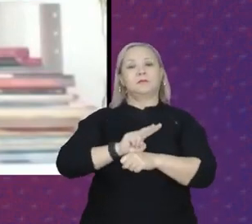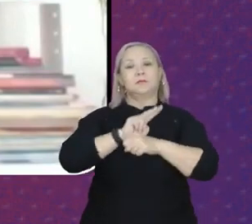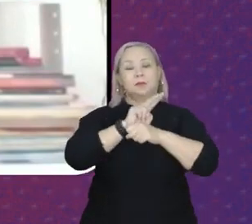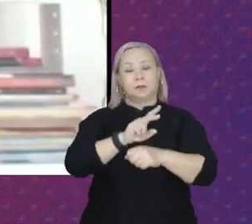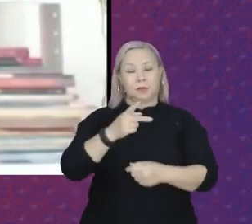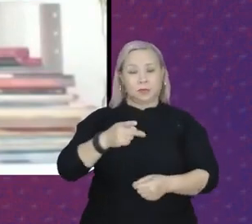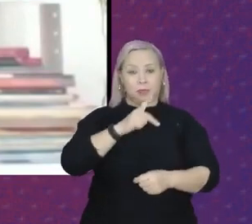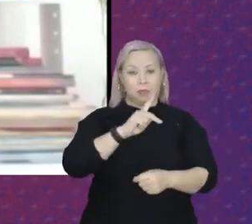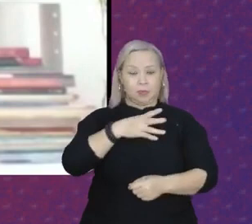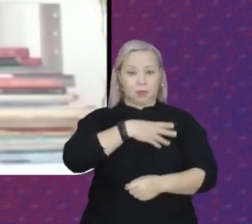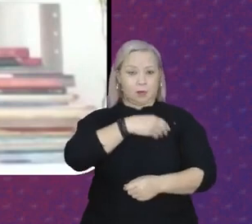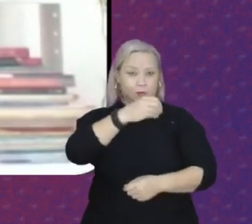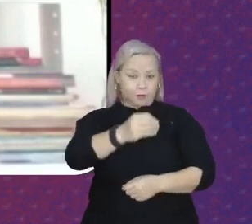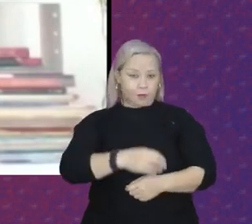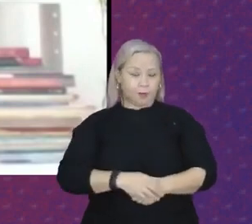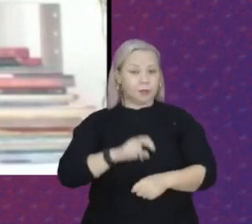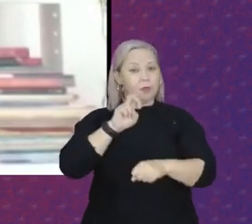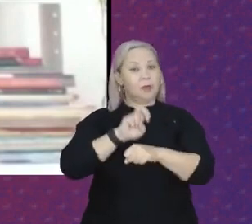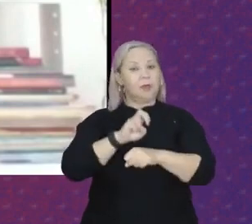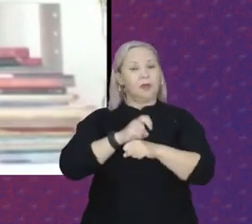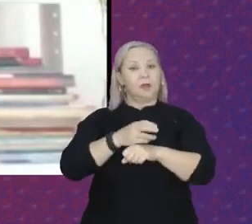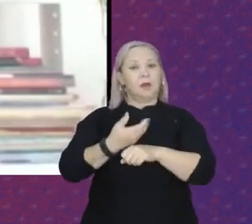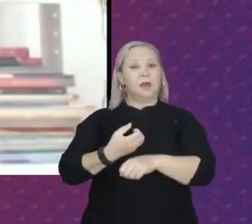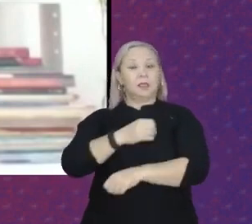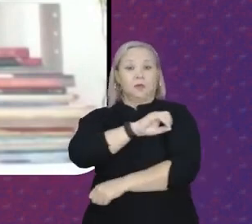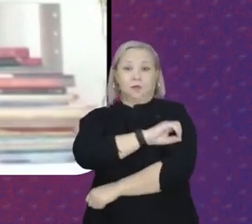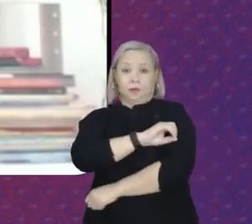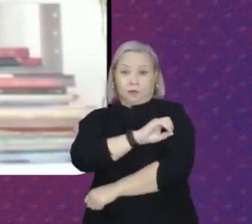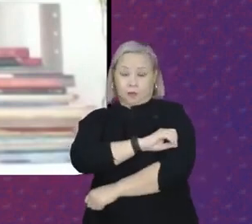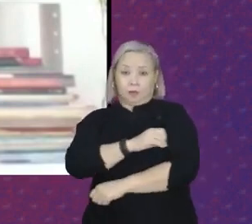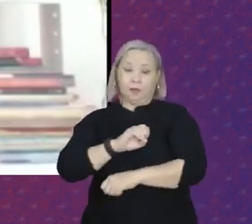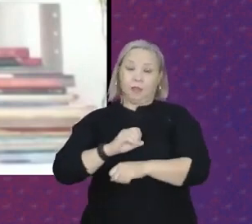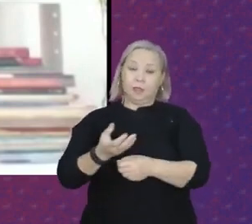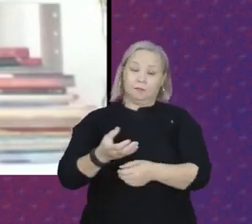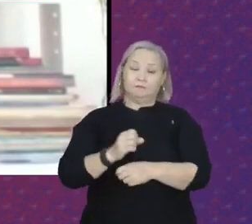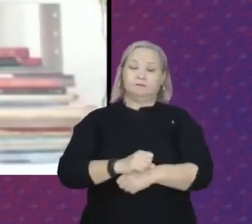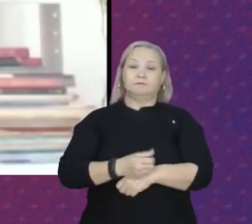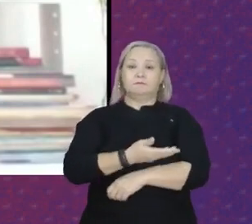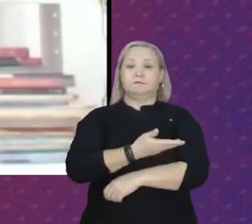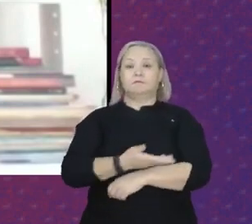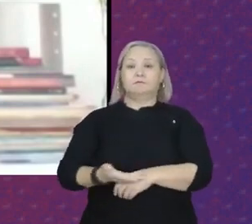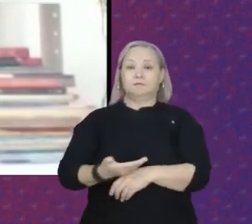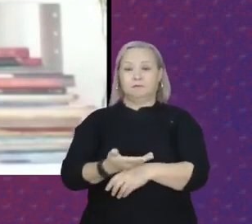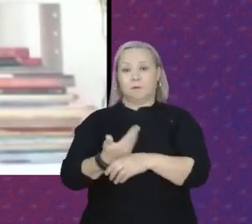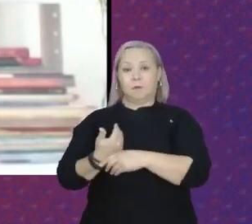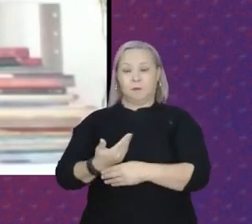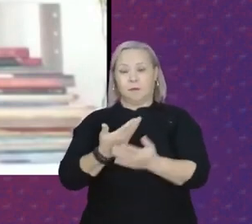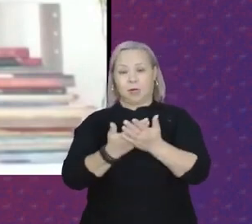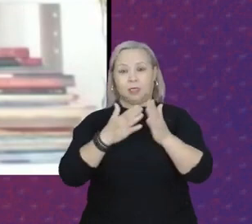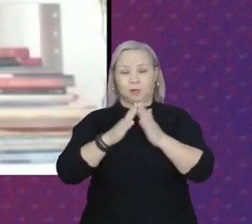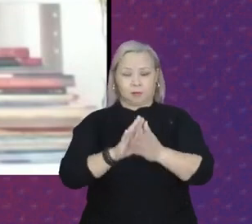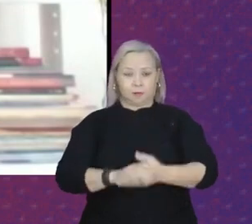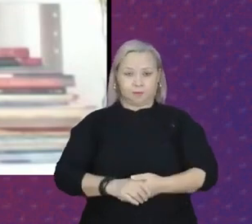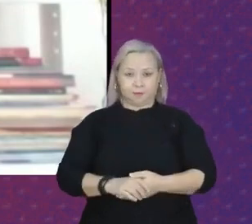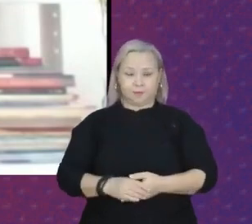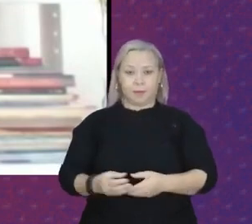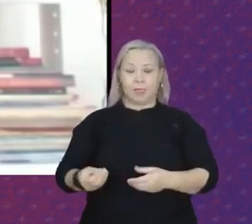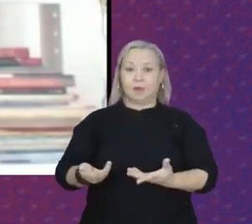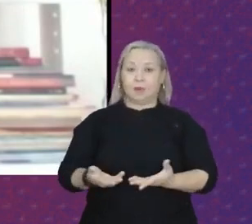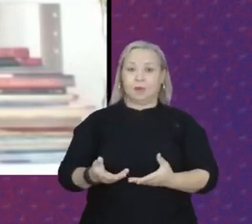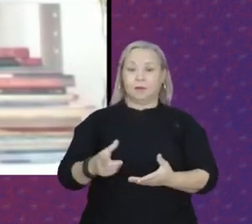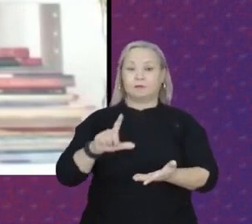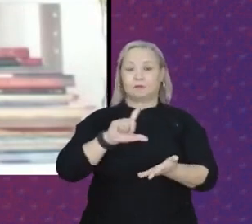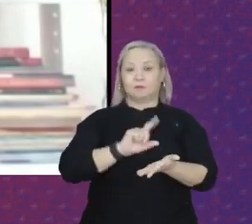filhos em creches e pré-escolas, direito que está escrito na Constituição, no capítulo 5º dos direitos sociais.